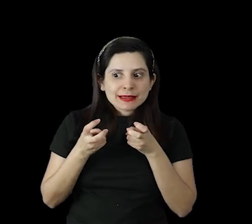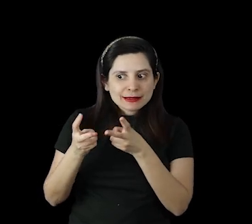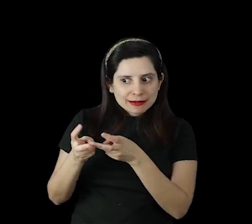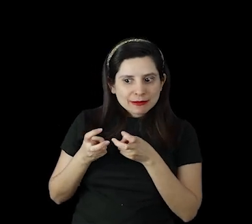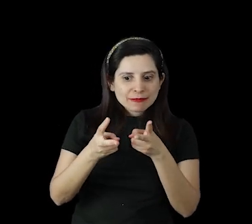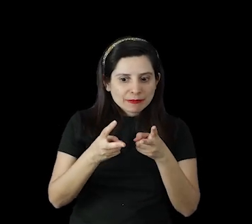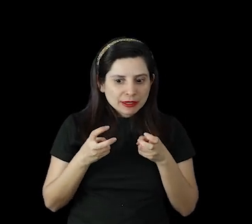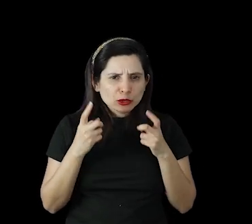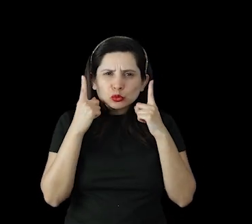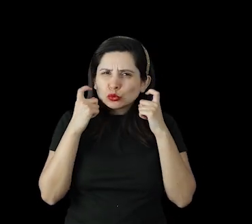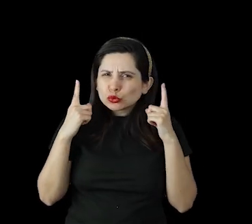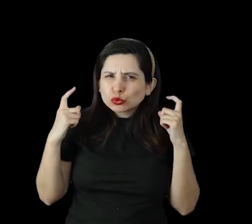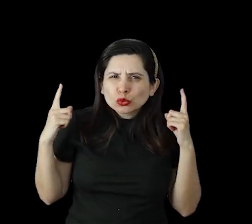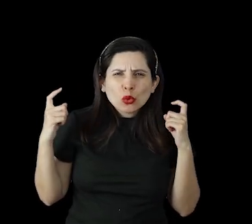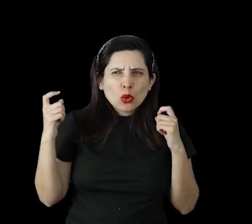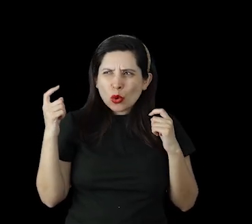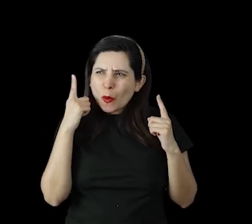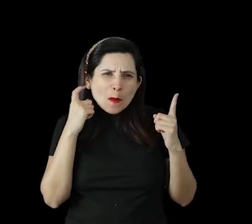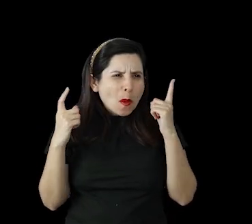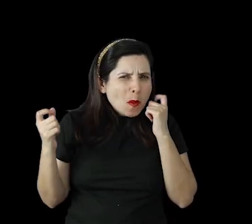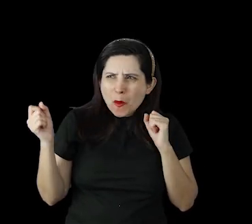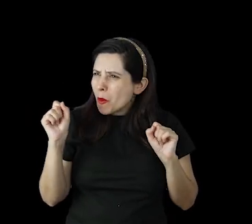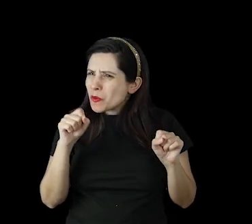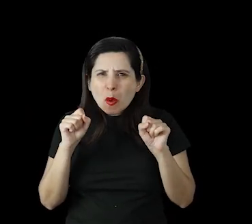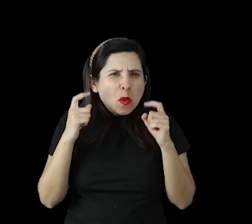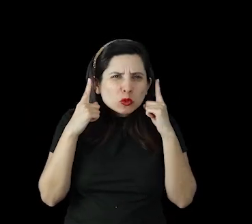percebesse, ruído, barulhos,